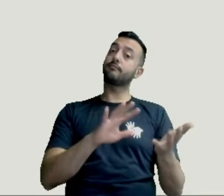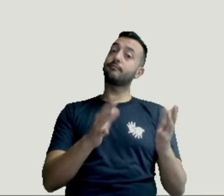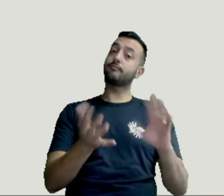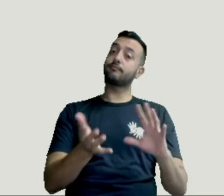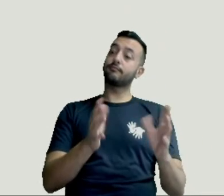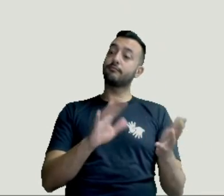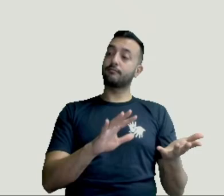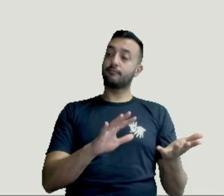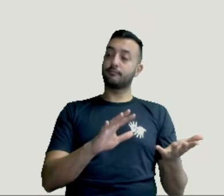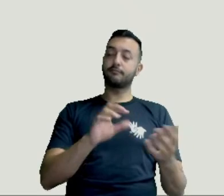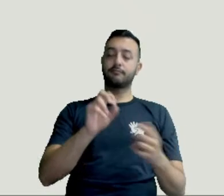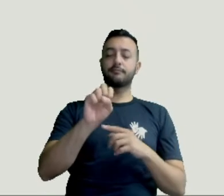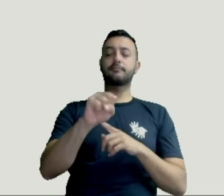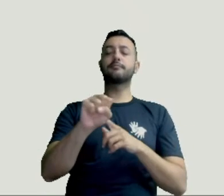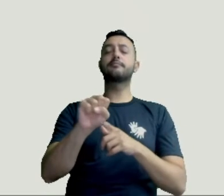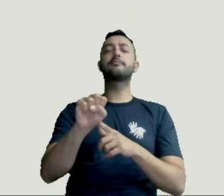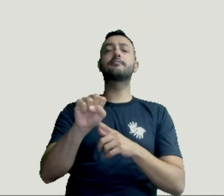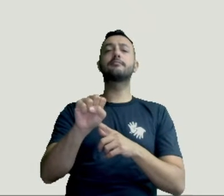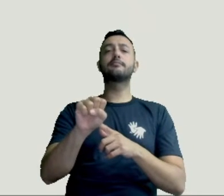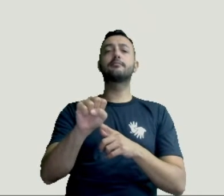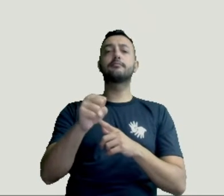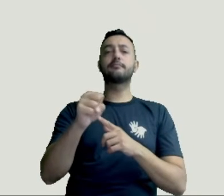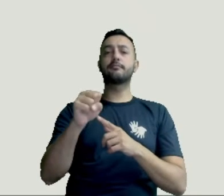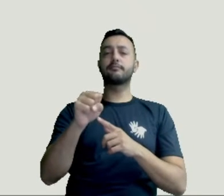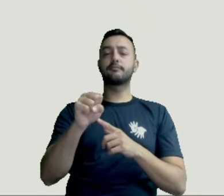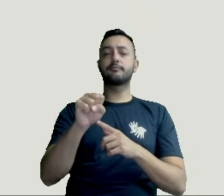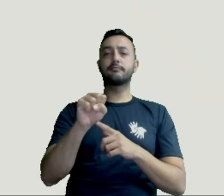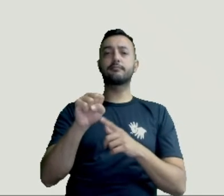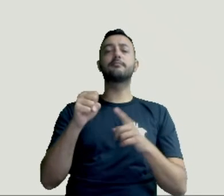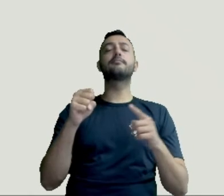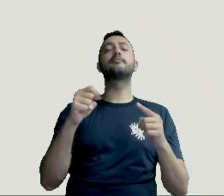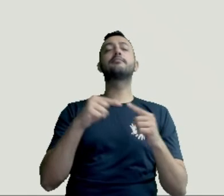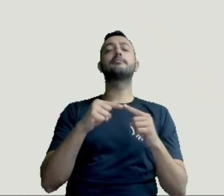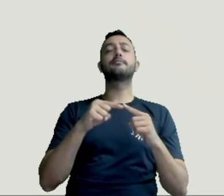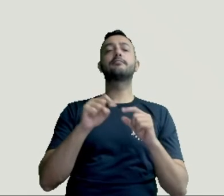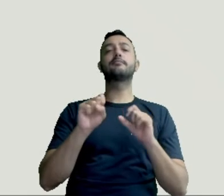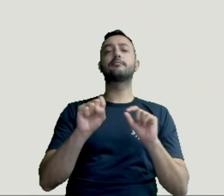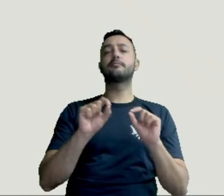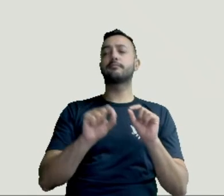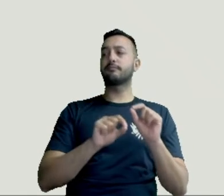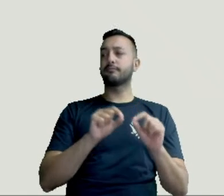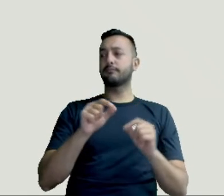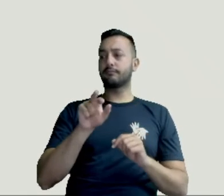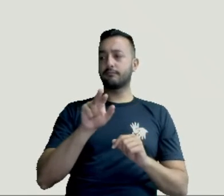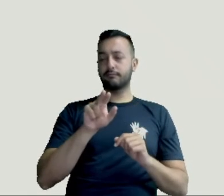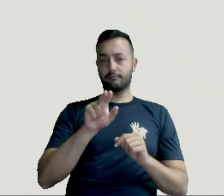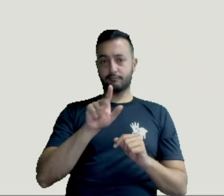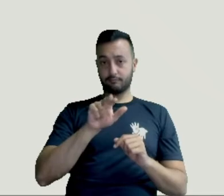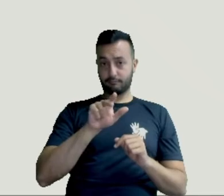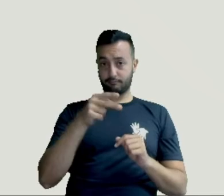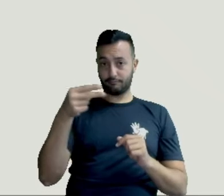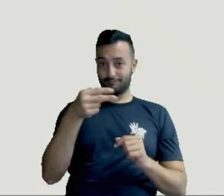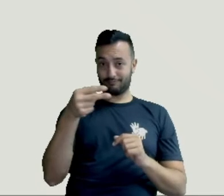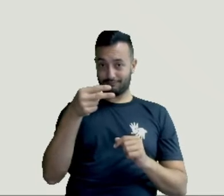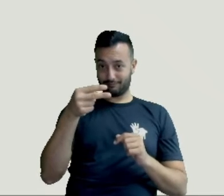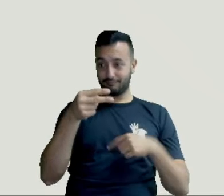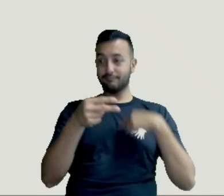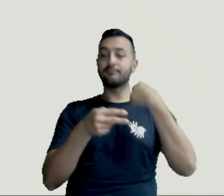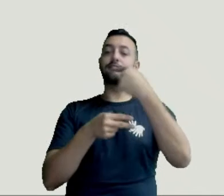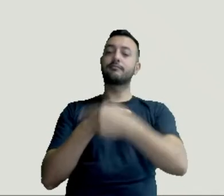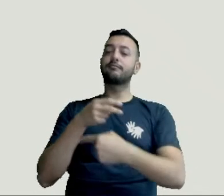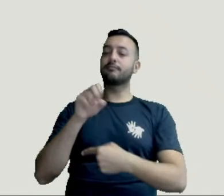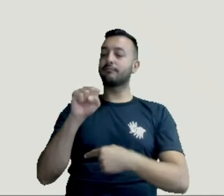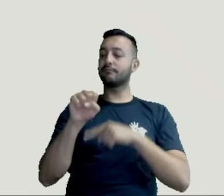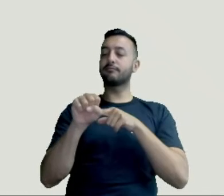a variação? Esse S que aparece depois aí, tá? Depois do sinal de igualdade, é o S de